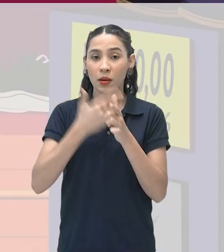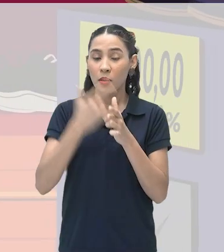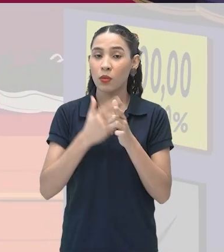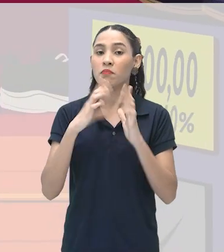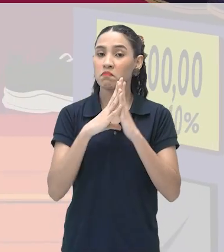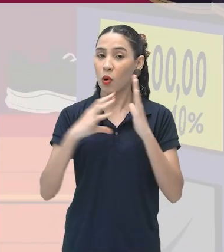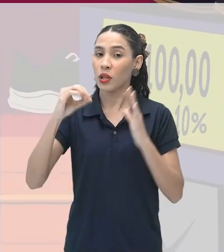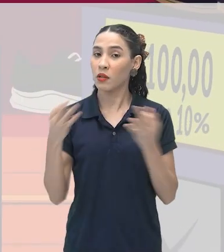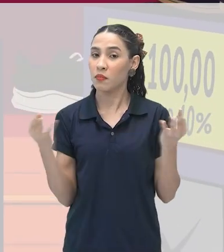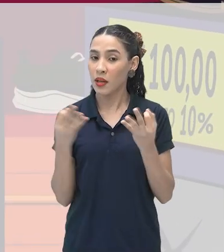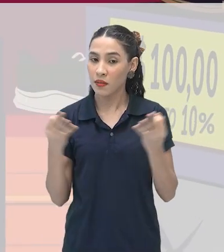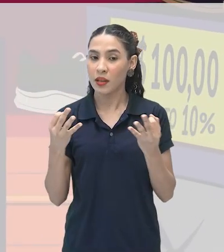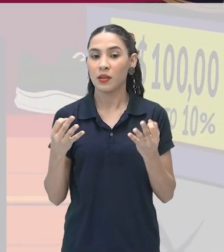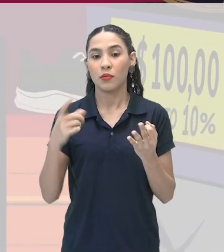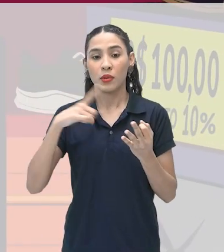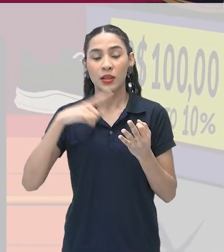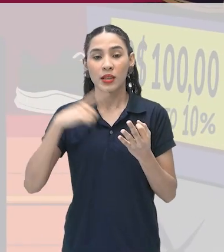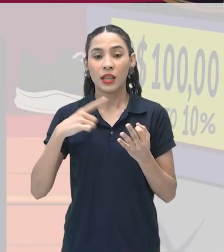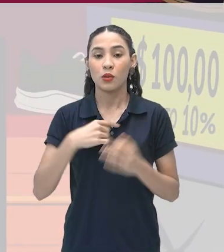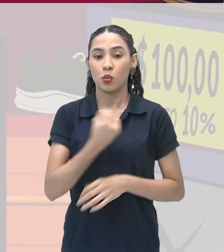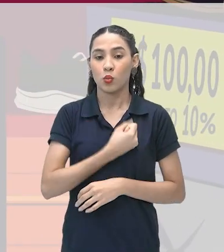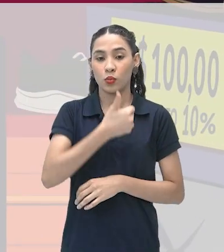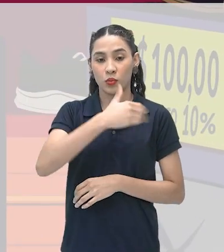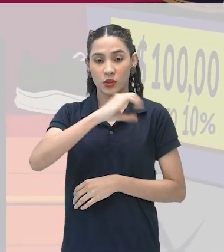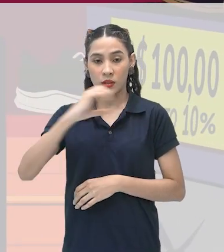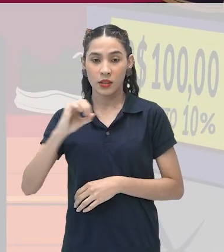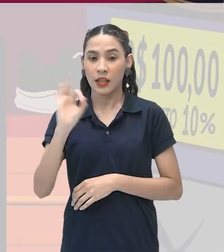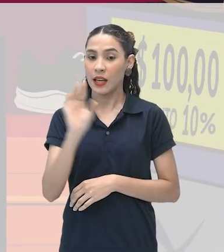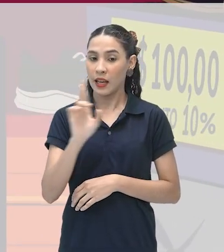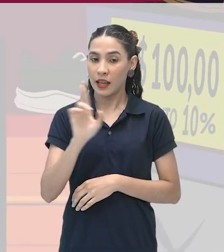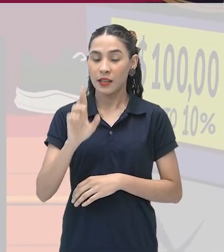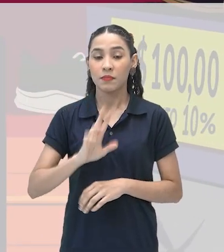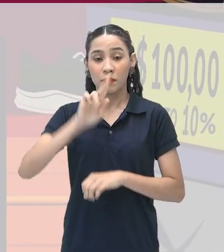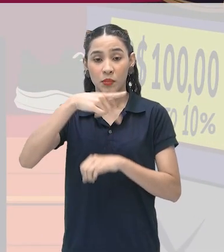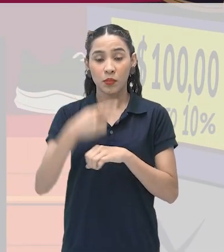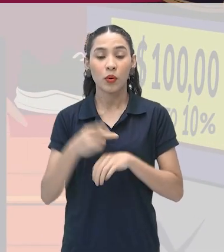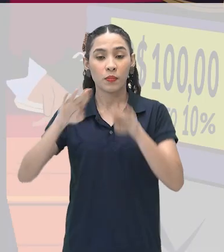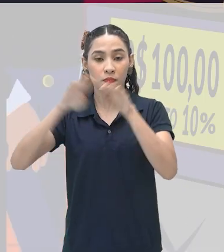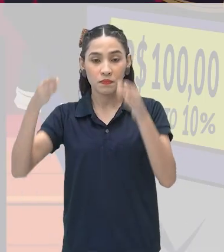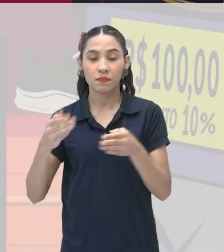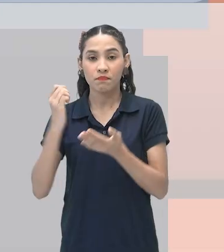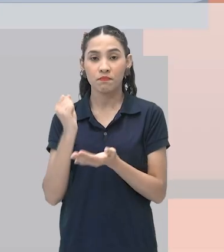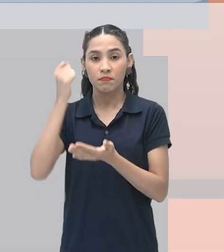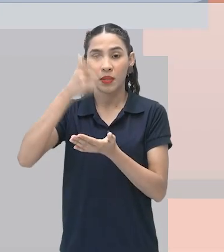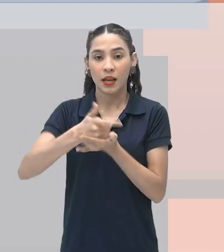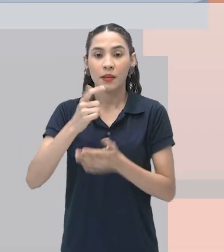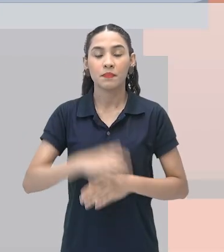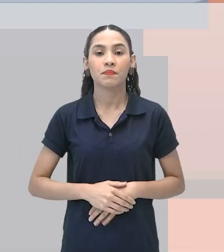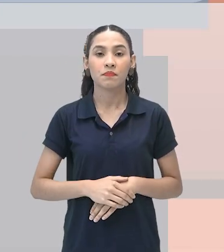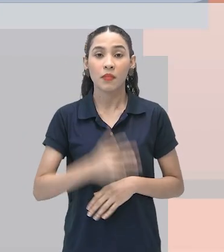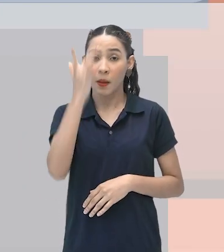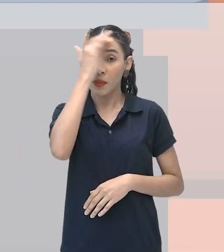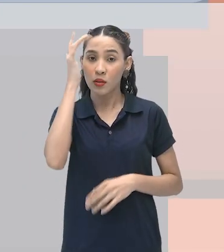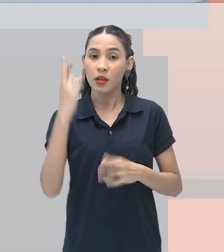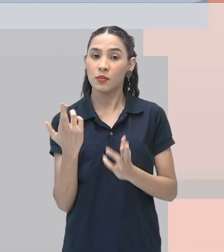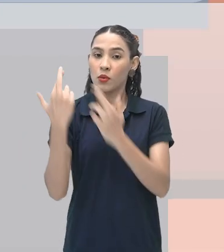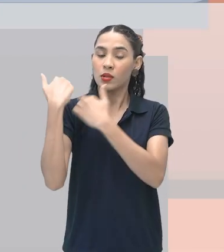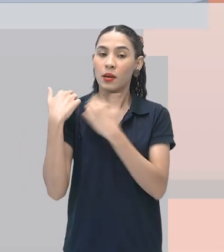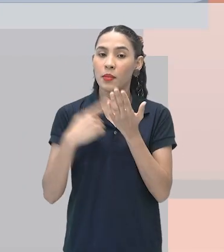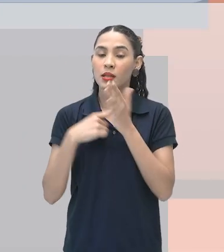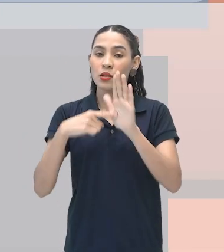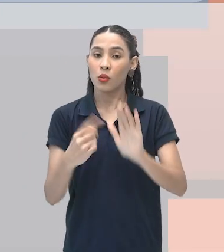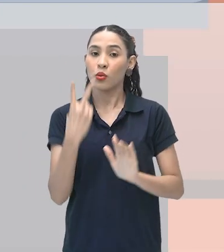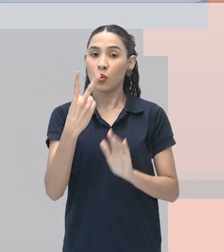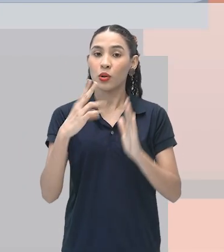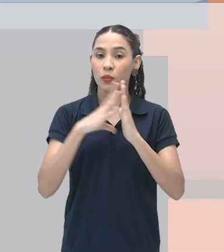encontrou um modelo que lhe agradou, com preço marcado em R$100. Ao se dirigir ao caixa para efetuar o pagamento, o vendedor apresentou